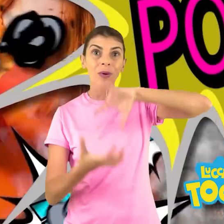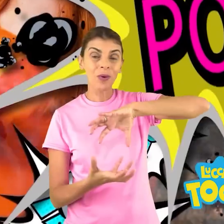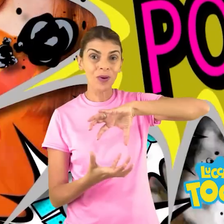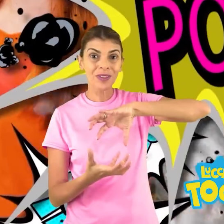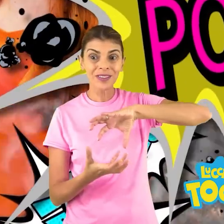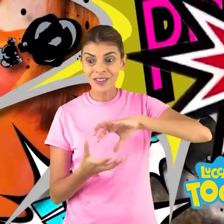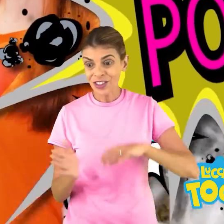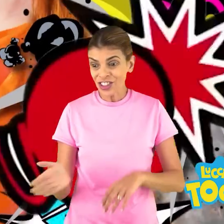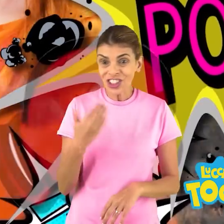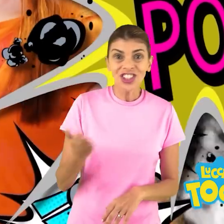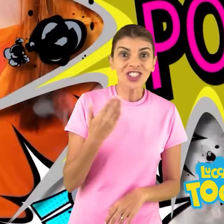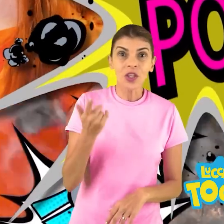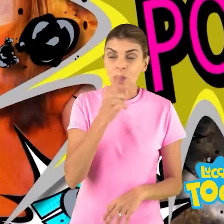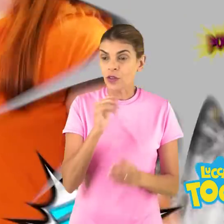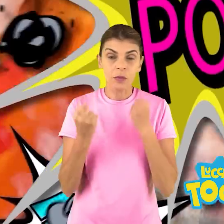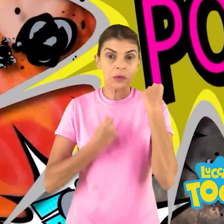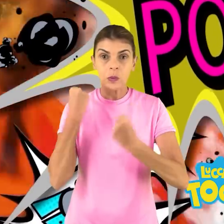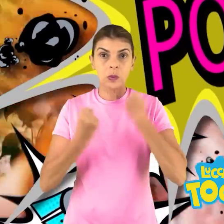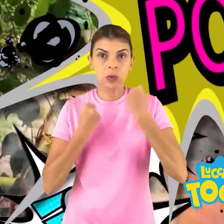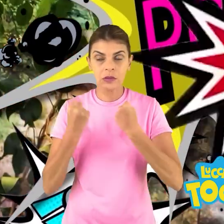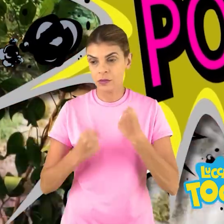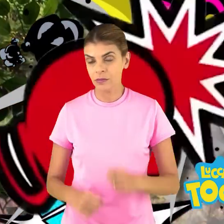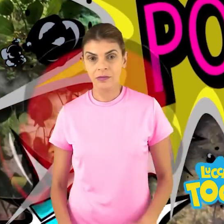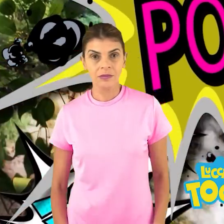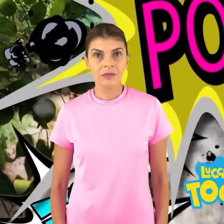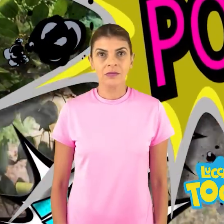lá, tira isso dali e vamos sair daqui.